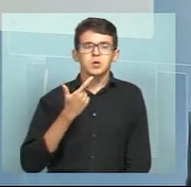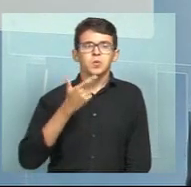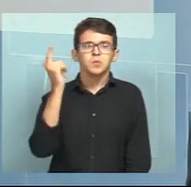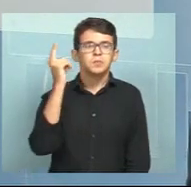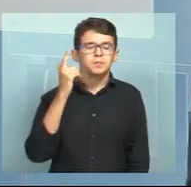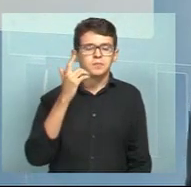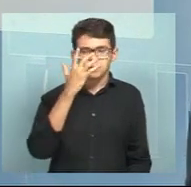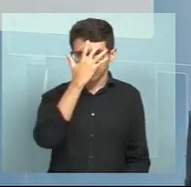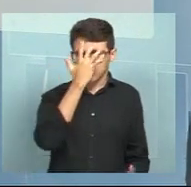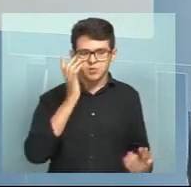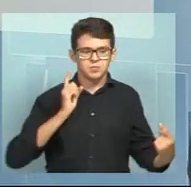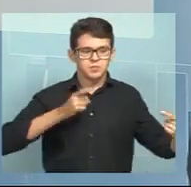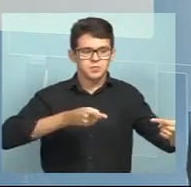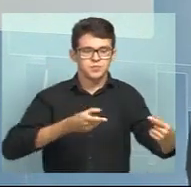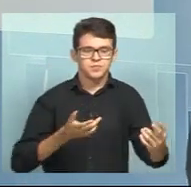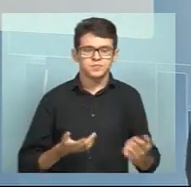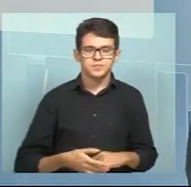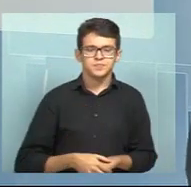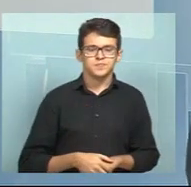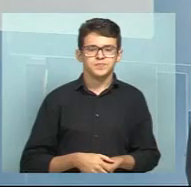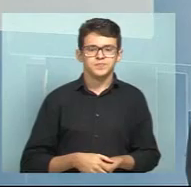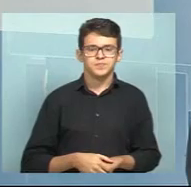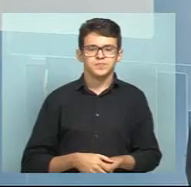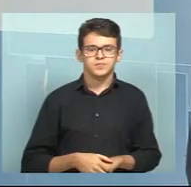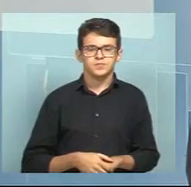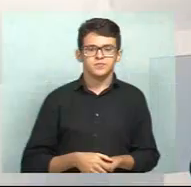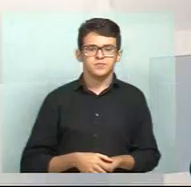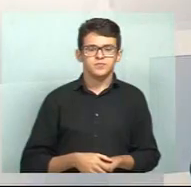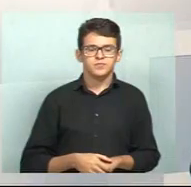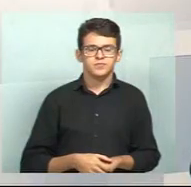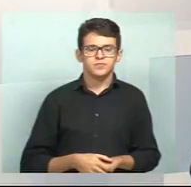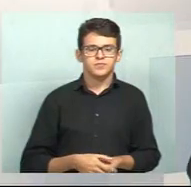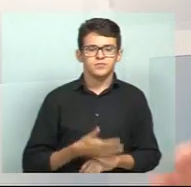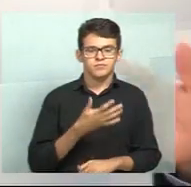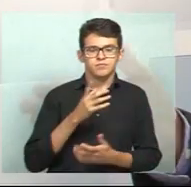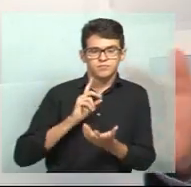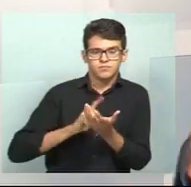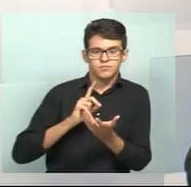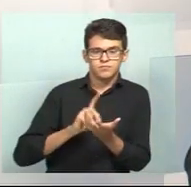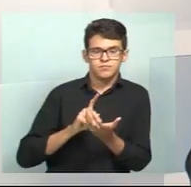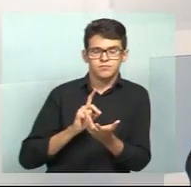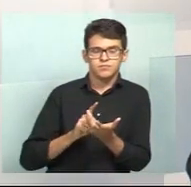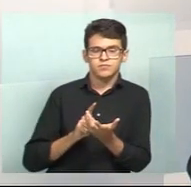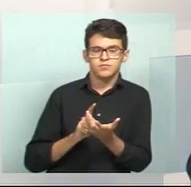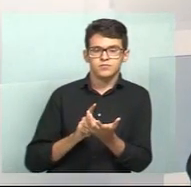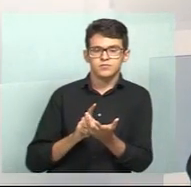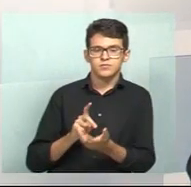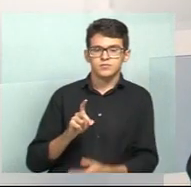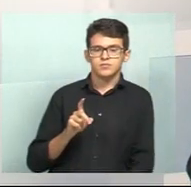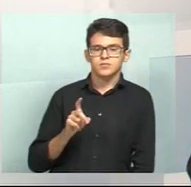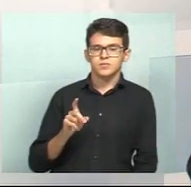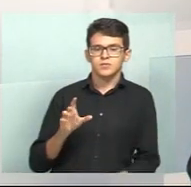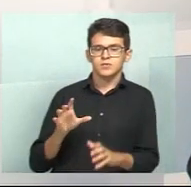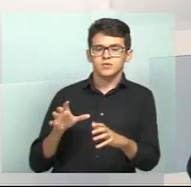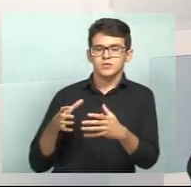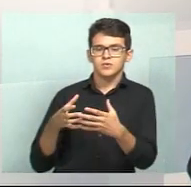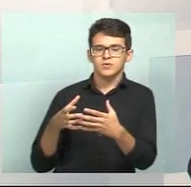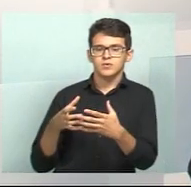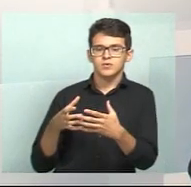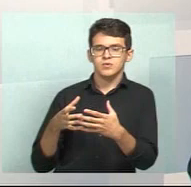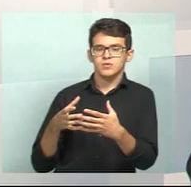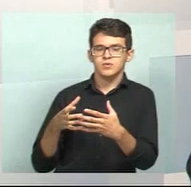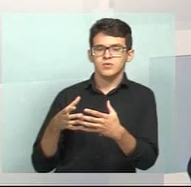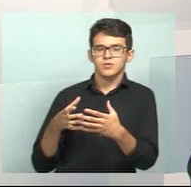exemplo, a militância mais radical contra os petistas e os lulistas é que são chamados de